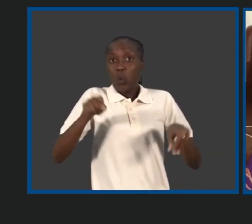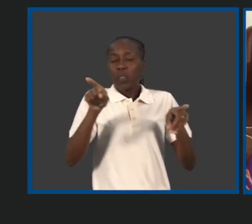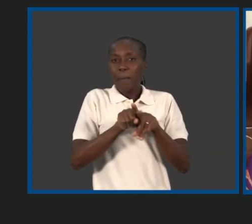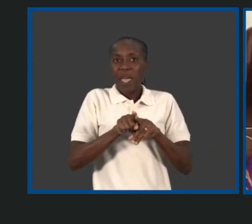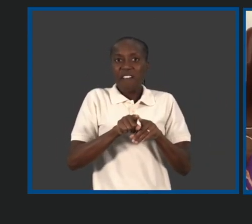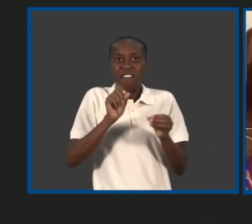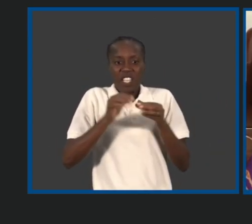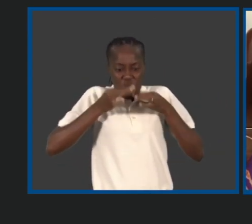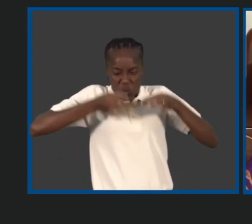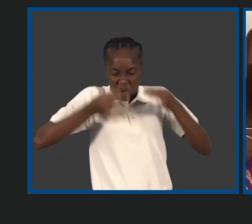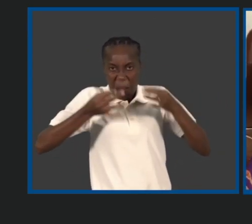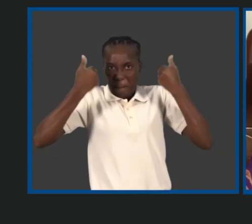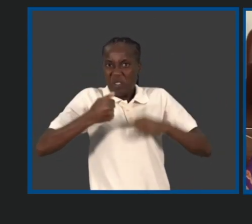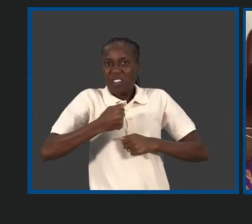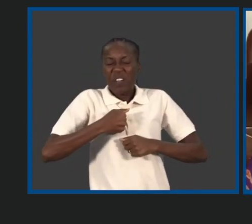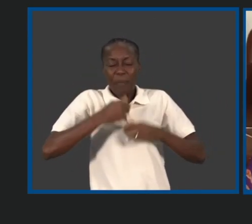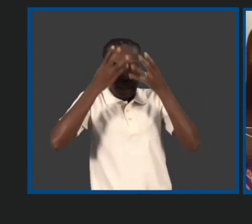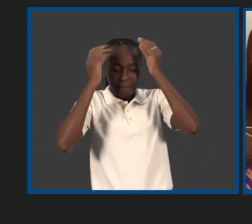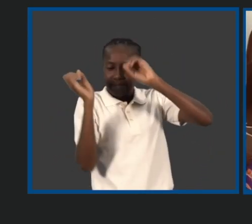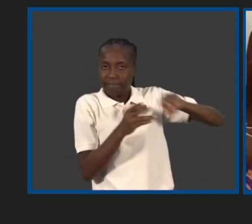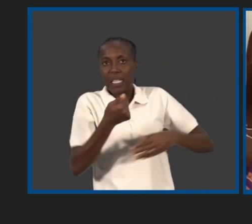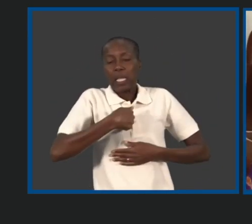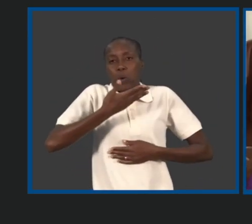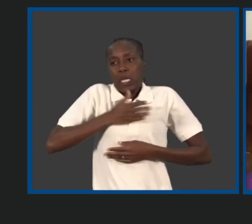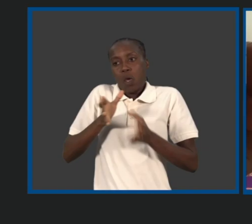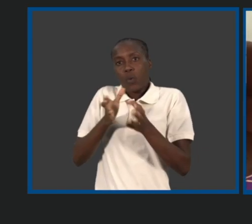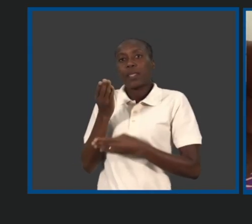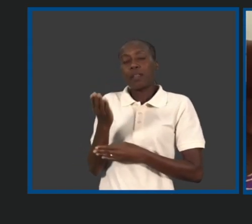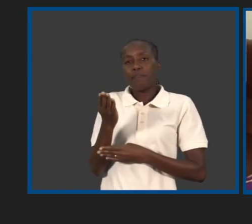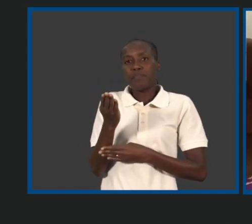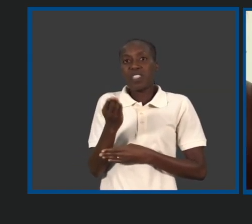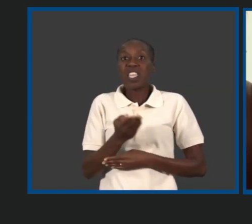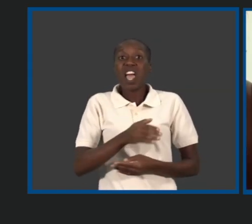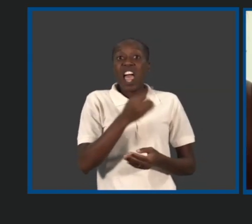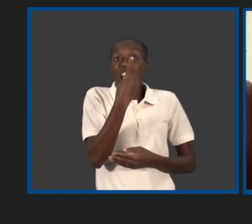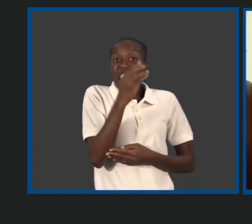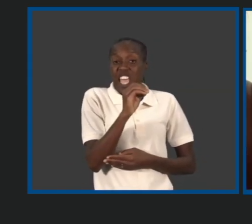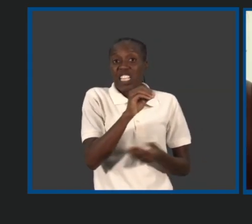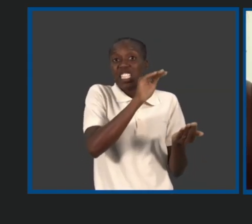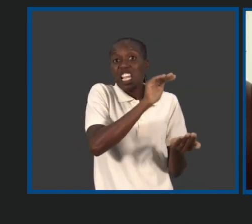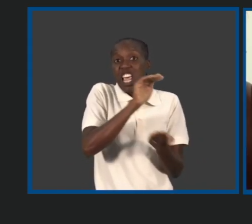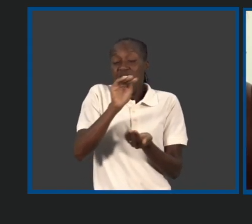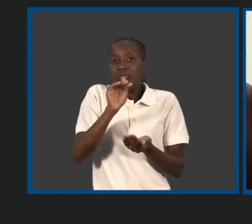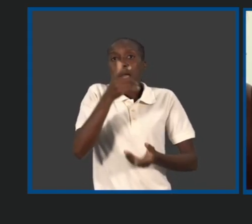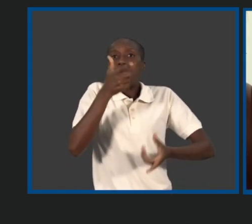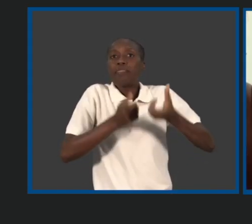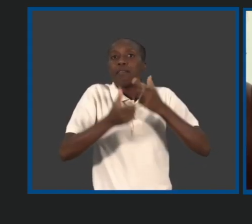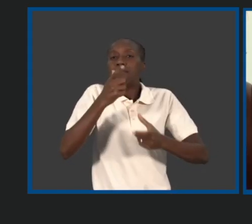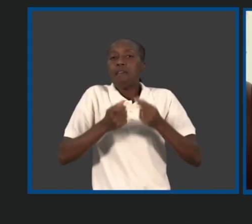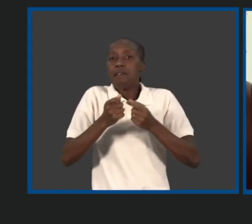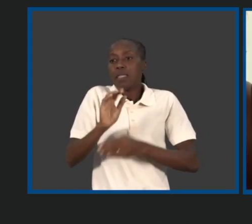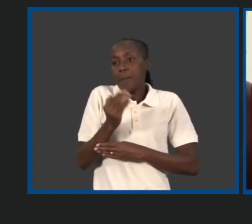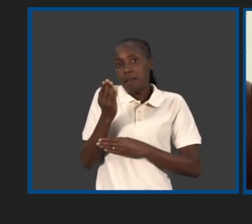para cuidar dela tinha que ter umas dez latas de leite por mês para poder sustentar porque ela só se